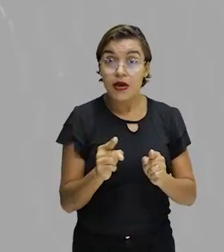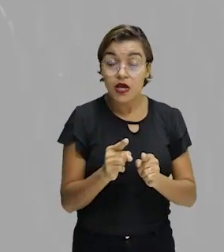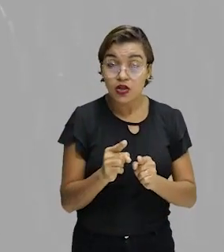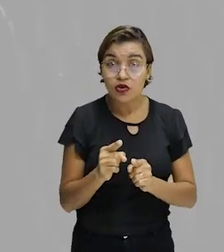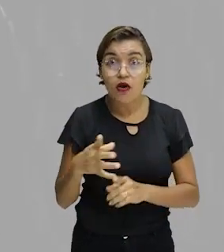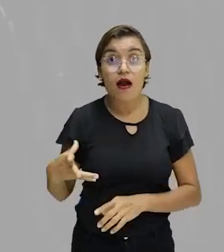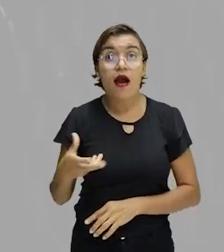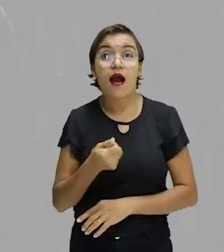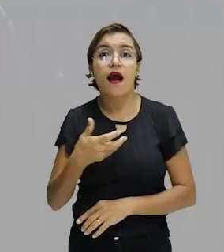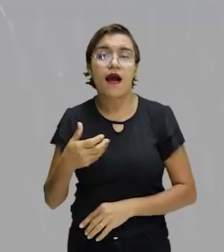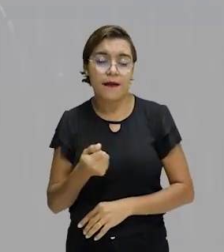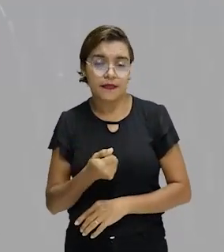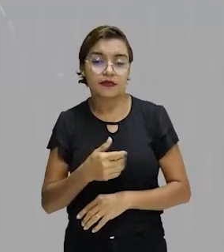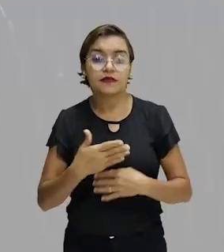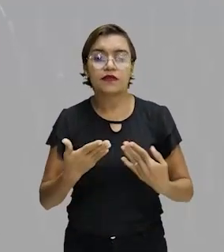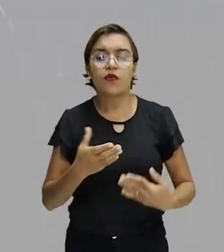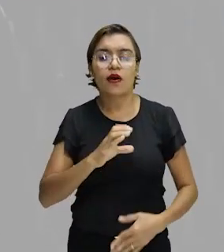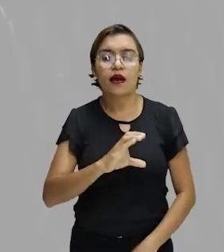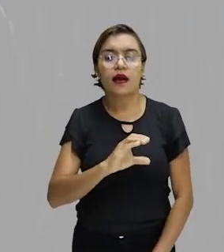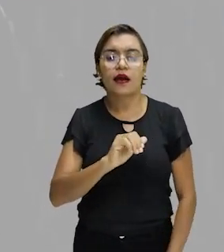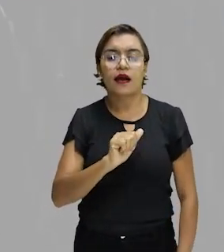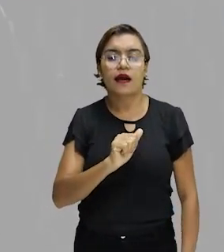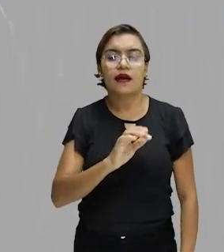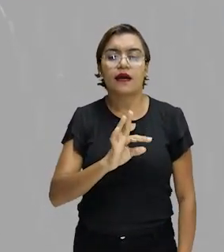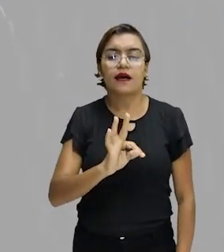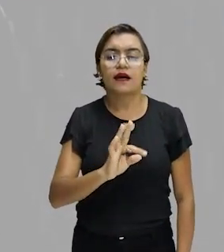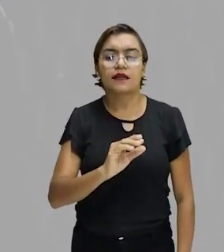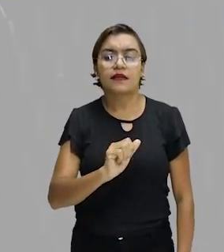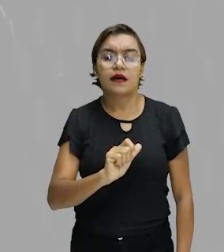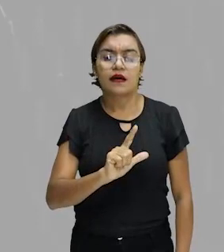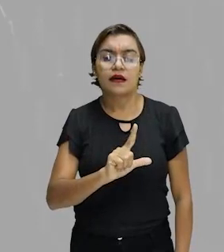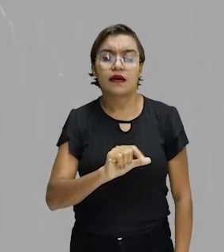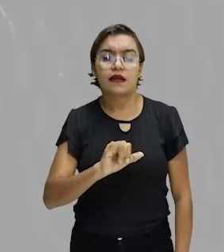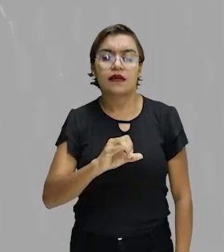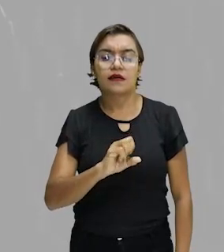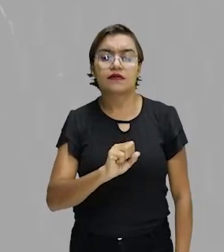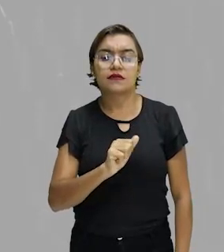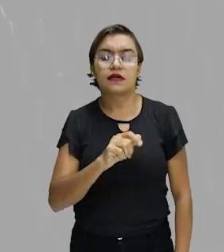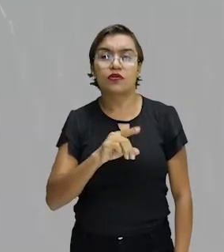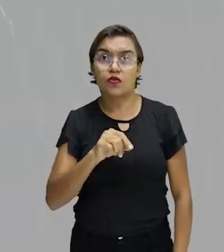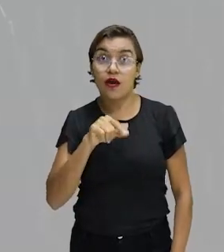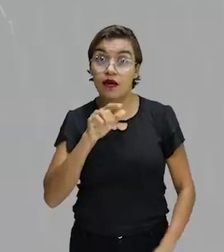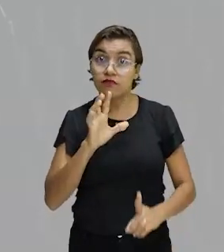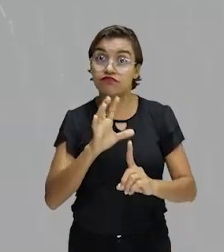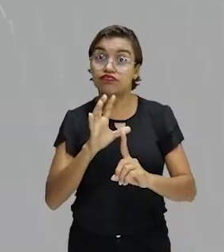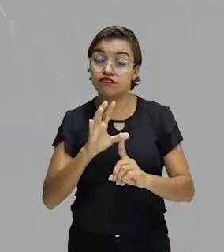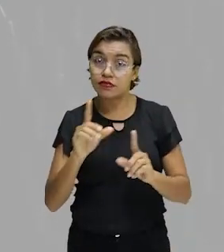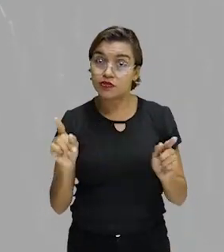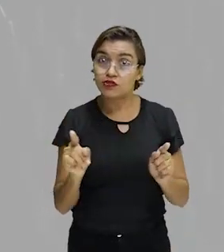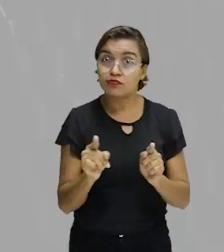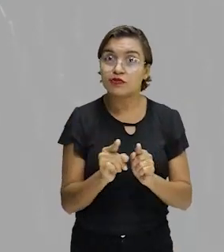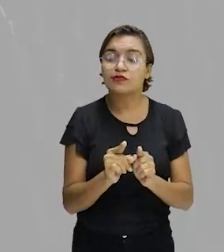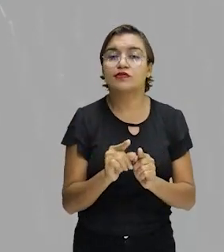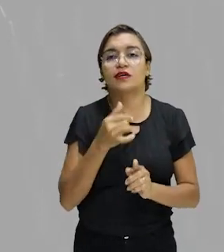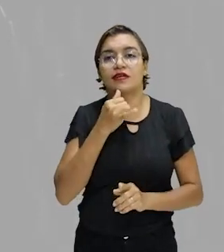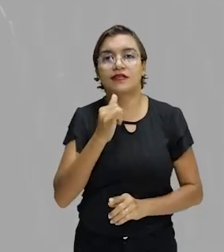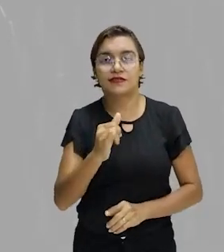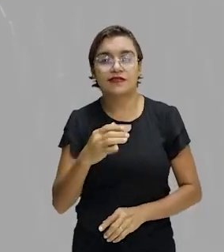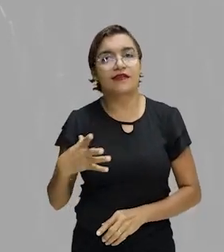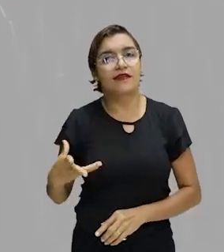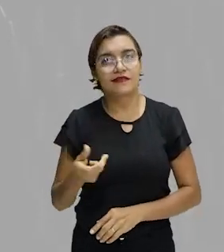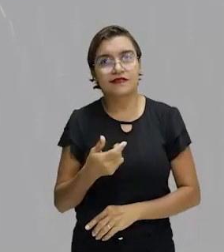os catalisadores, eles promovem a diminuição da energia de ativação, com isso acelerando